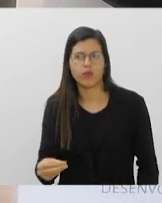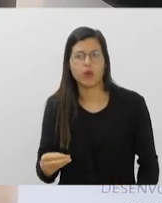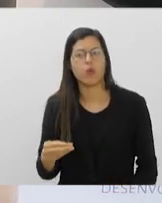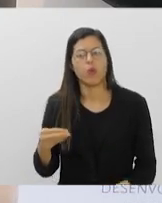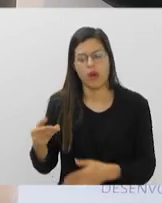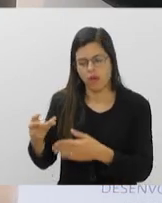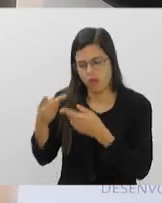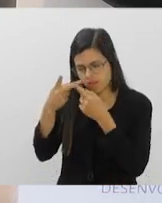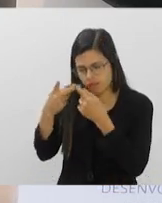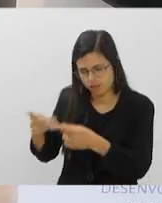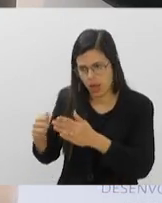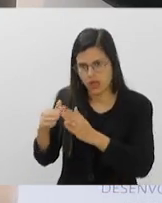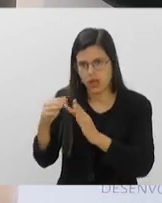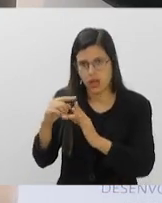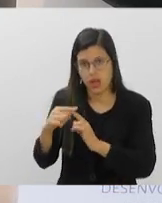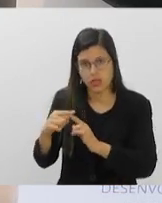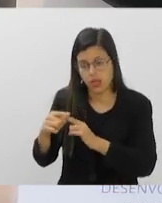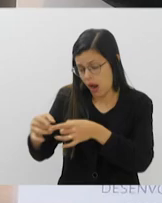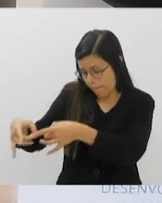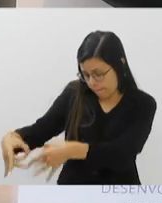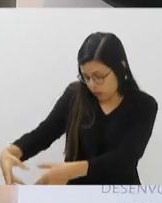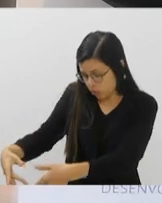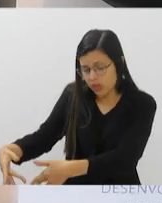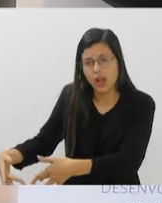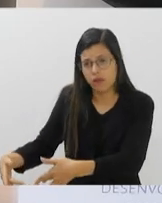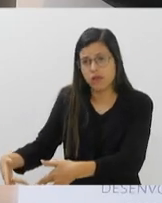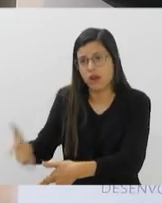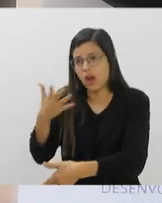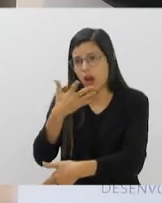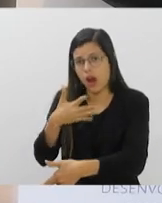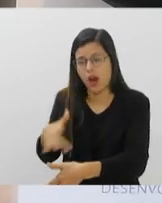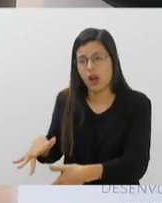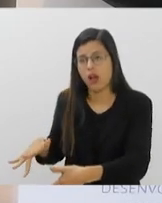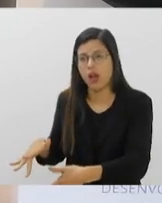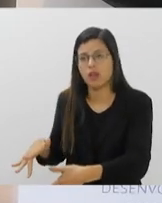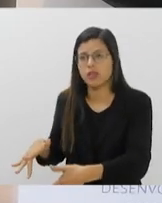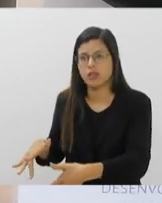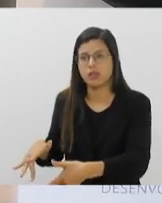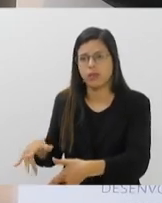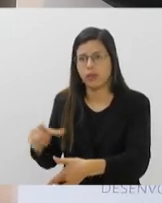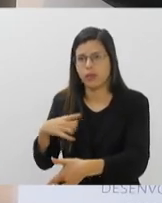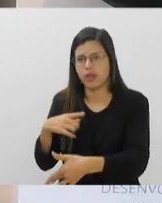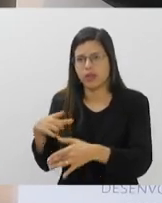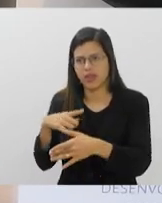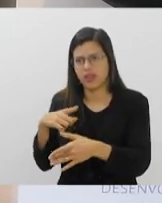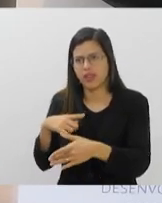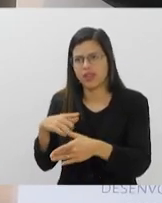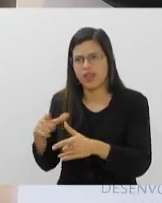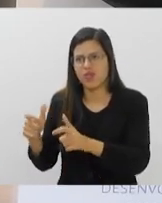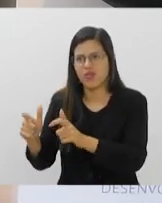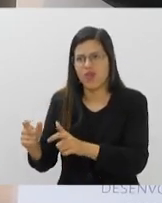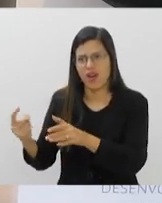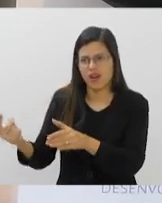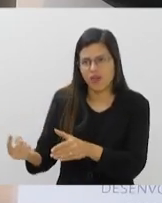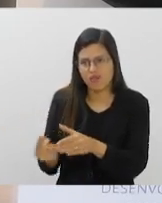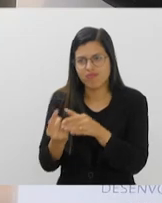igreja e deixava lá porque tem um espaço né de de de acolhimento lá provisório enquanto as mãezinhas estão lá